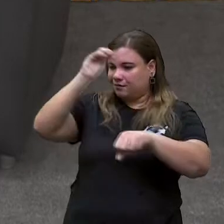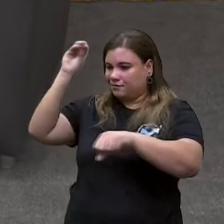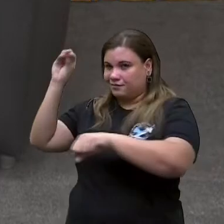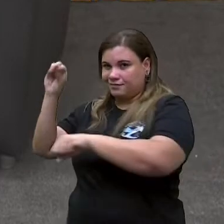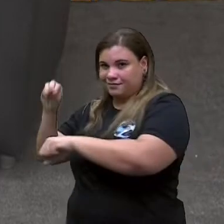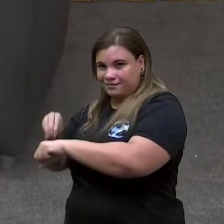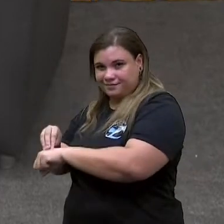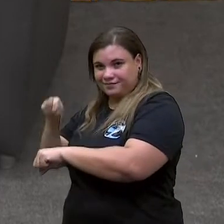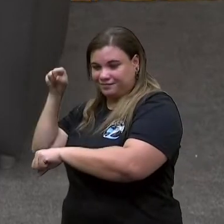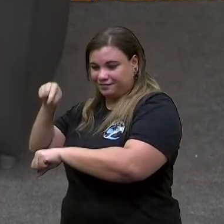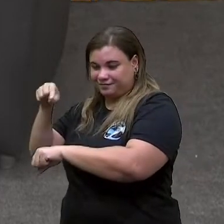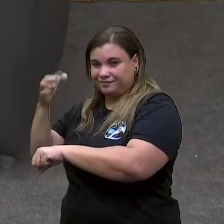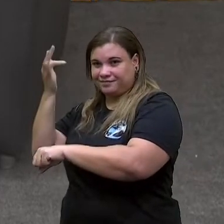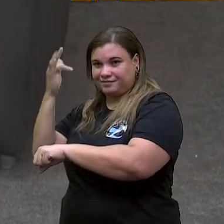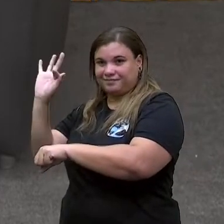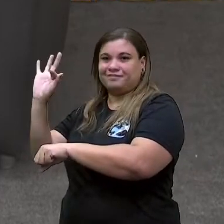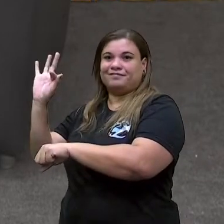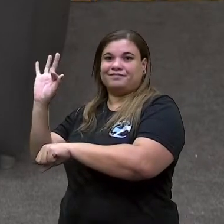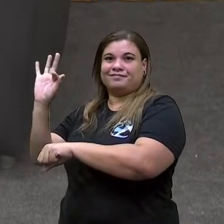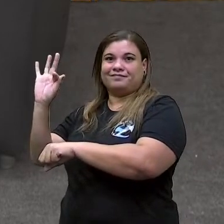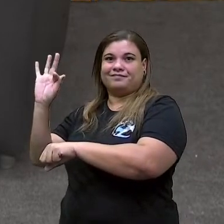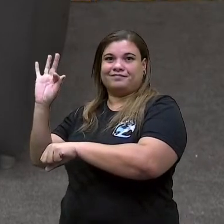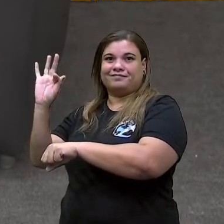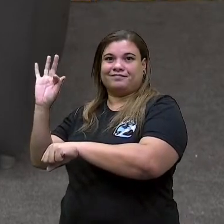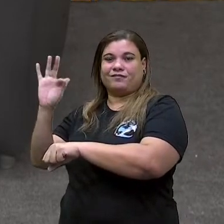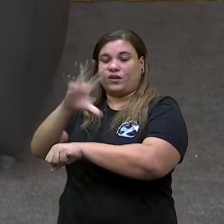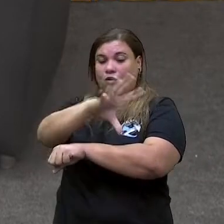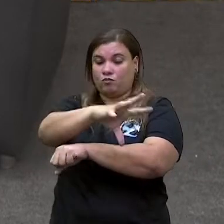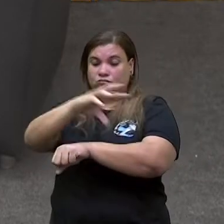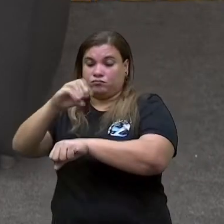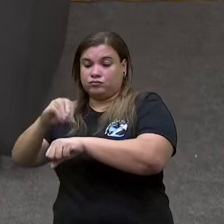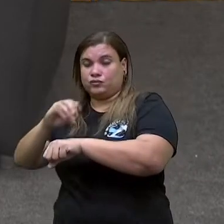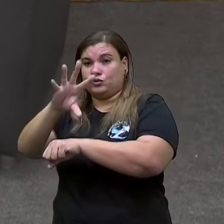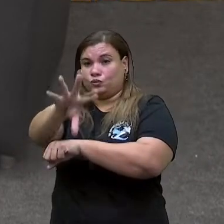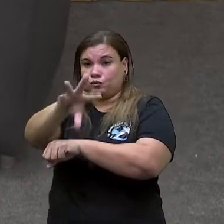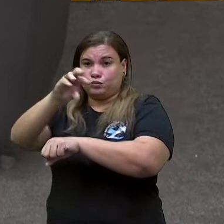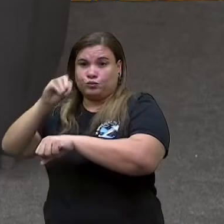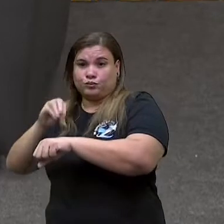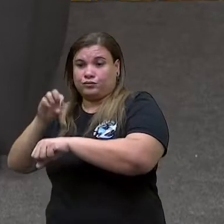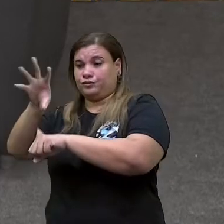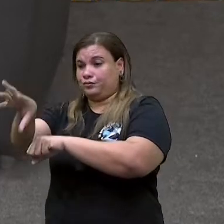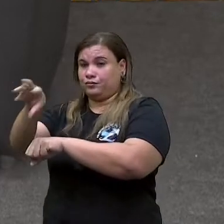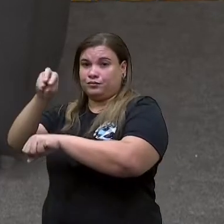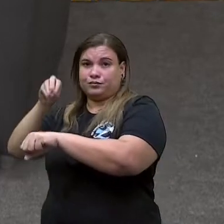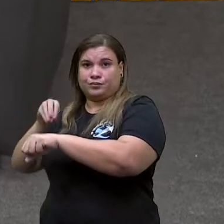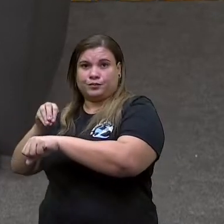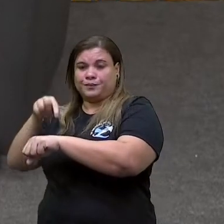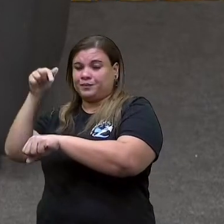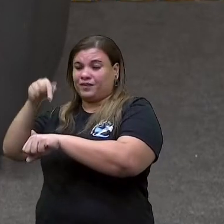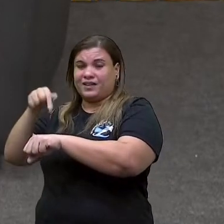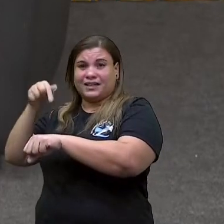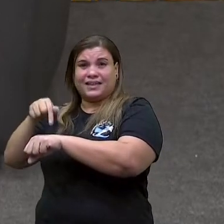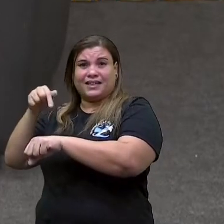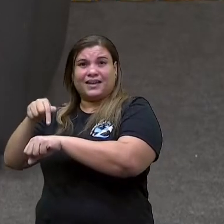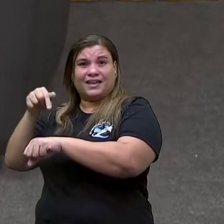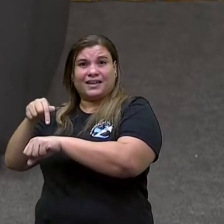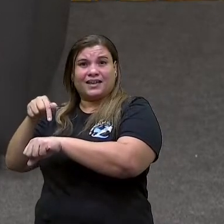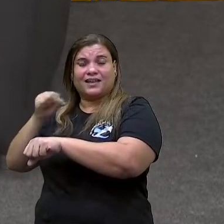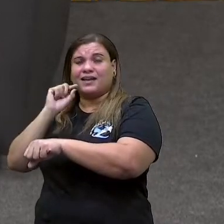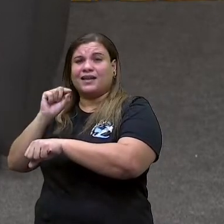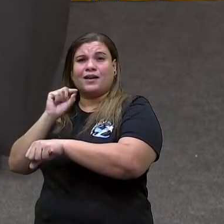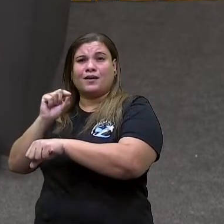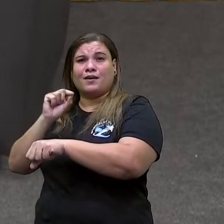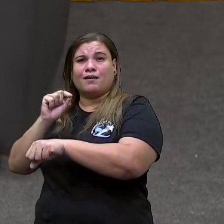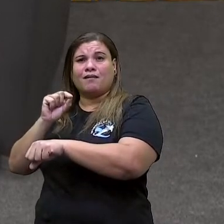pessoa. Então a França é um país que ama conhecer a cultura do